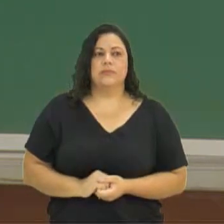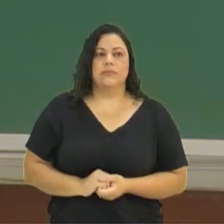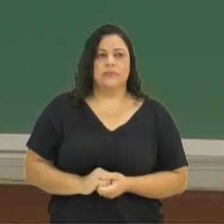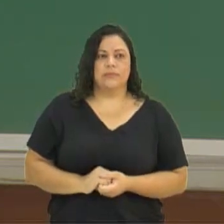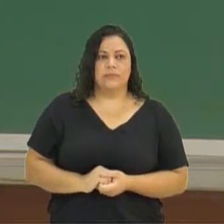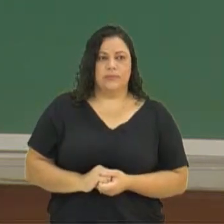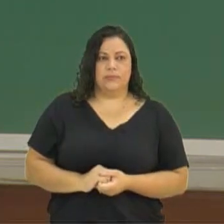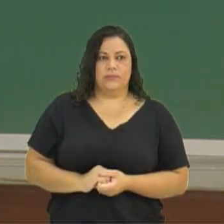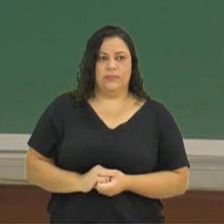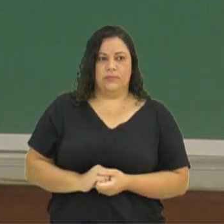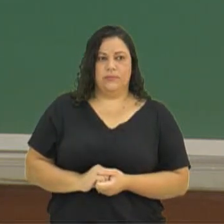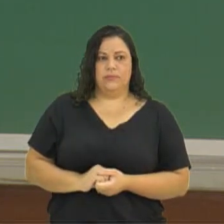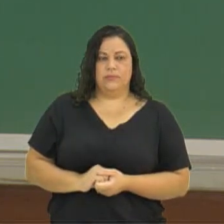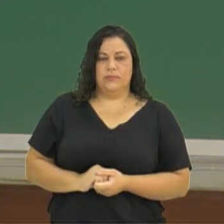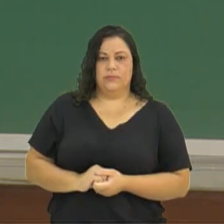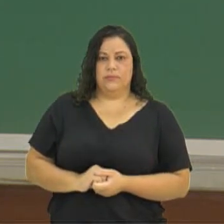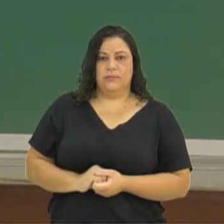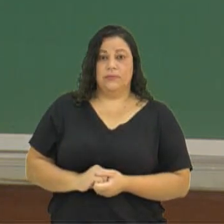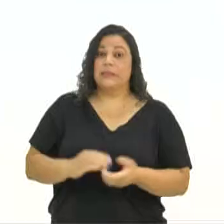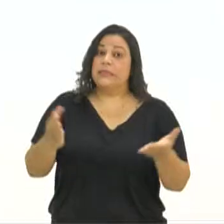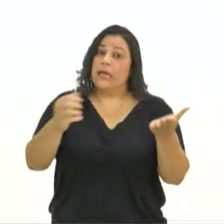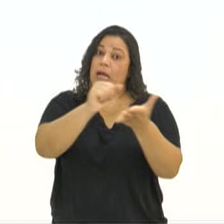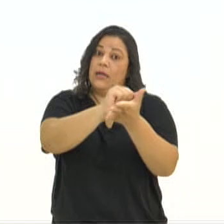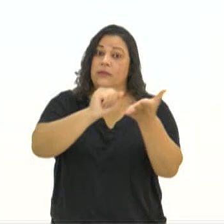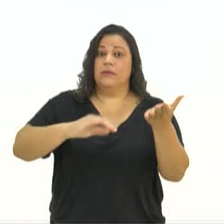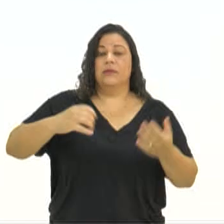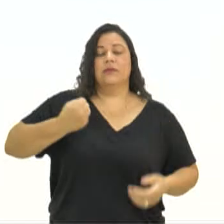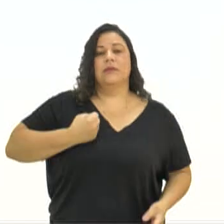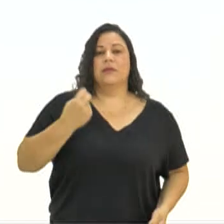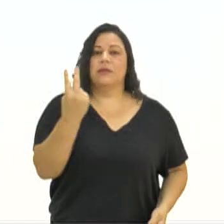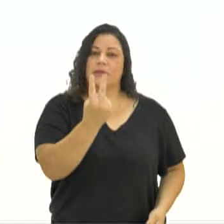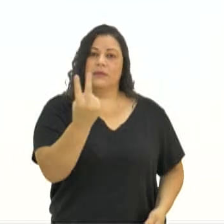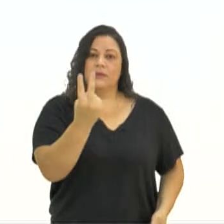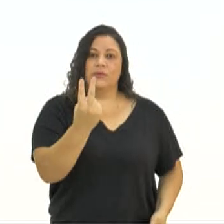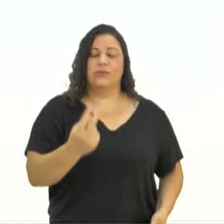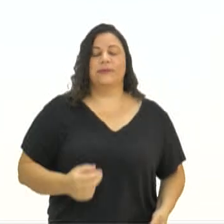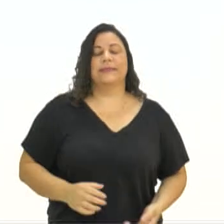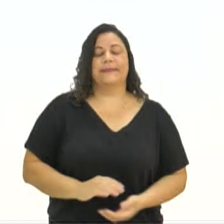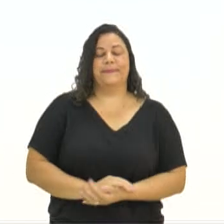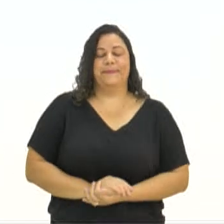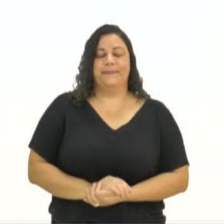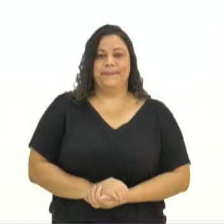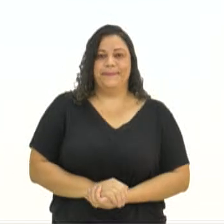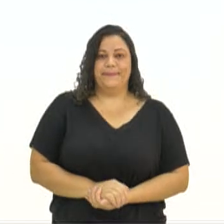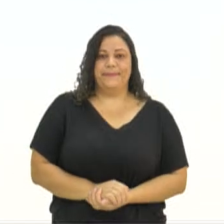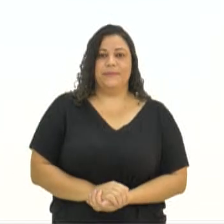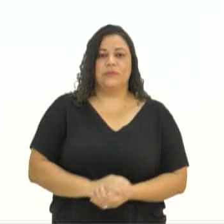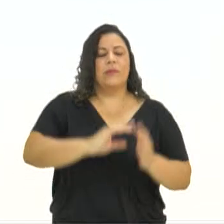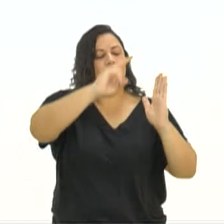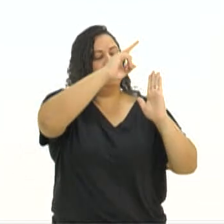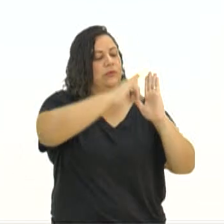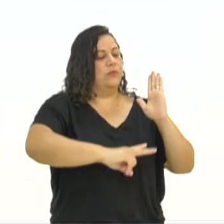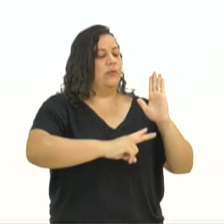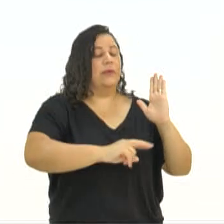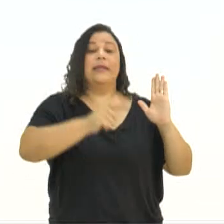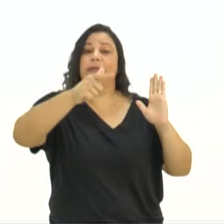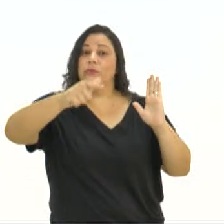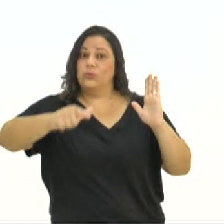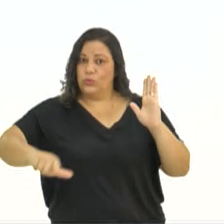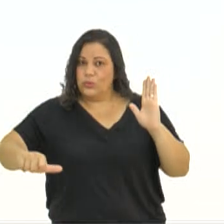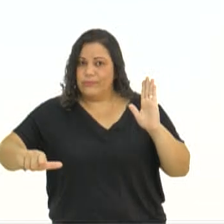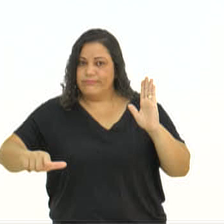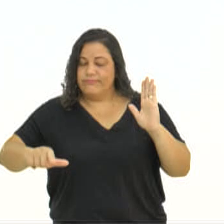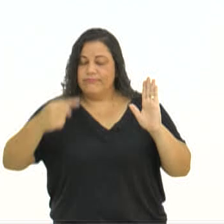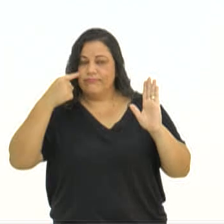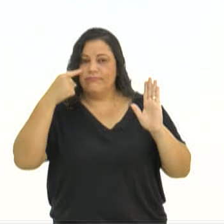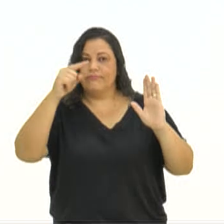ver, então, sobre a atividade 2. Mira o anúncio de La Ladrona de Libros. Então, vocês vão ler novamente, vão olhar novamente para